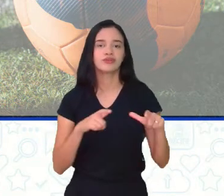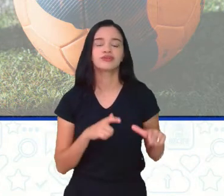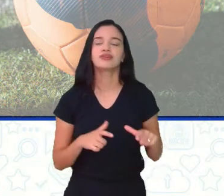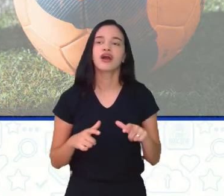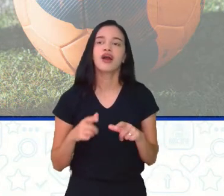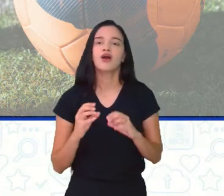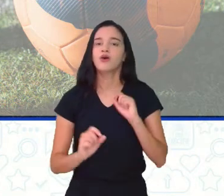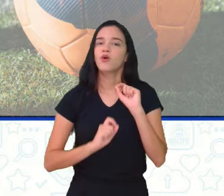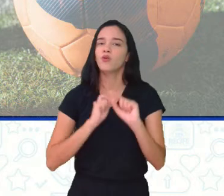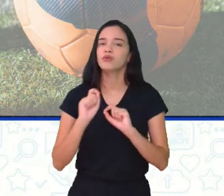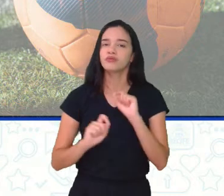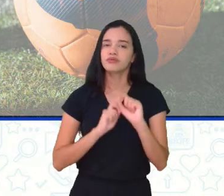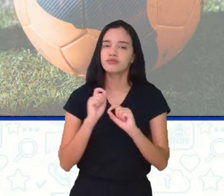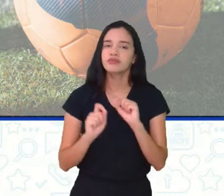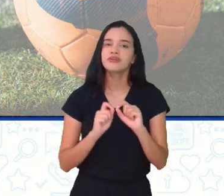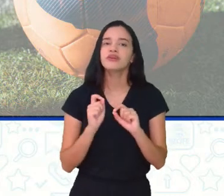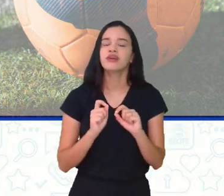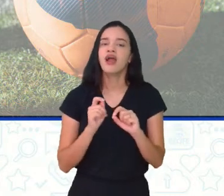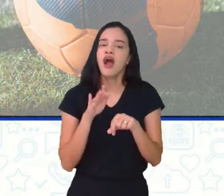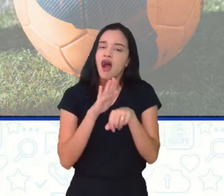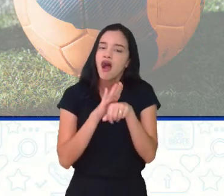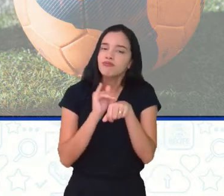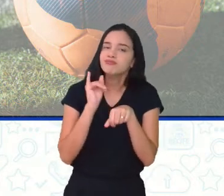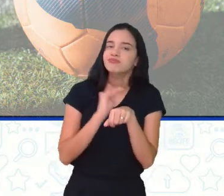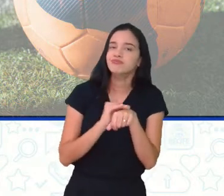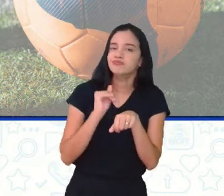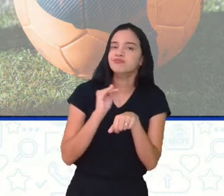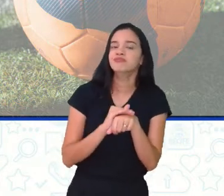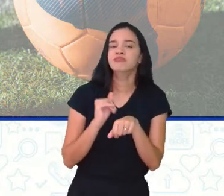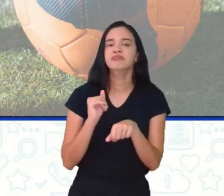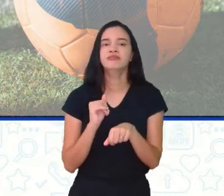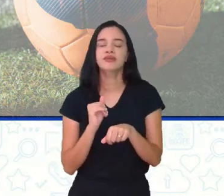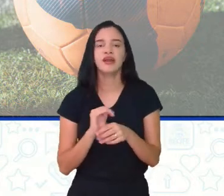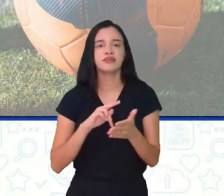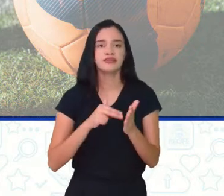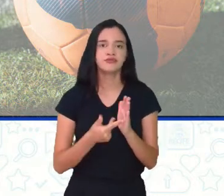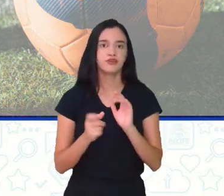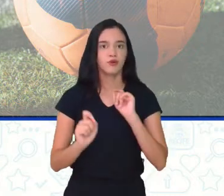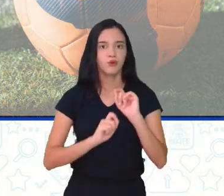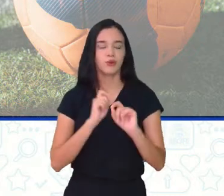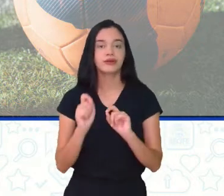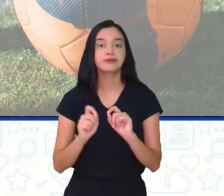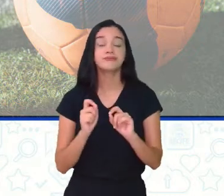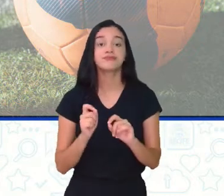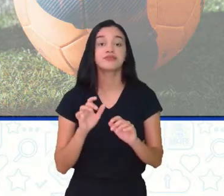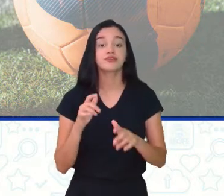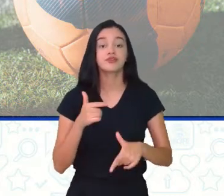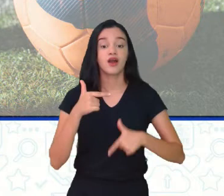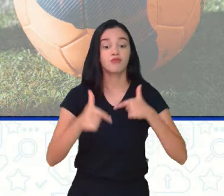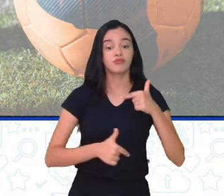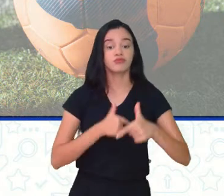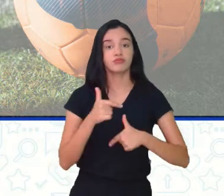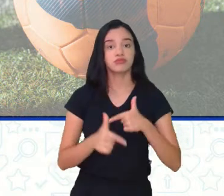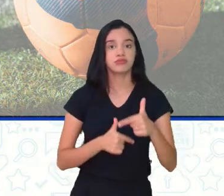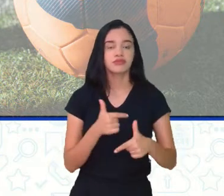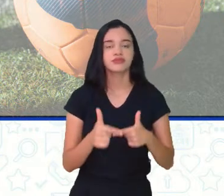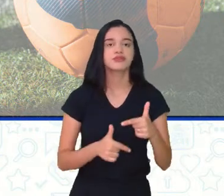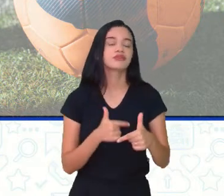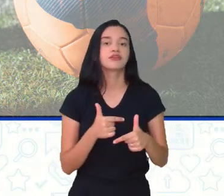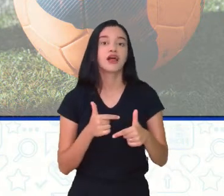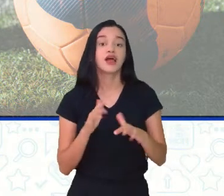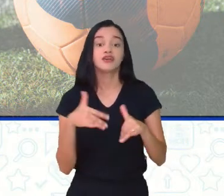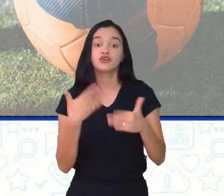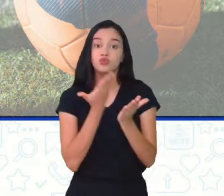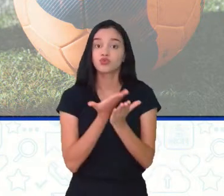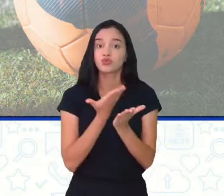mais atrelado a uma questão afetiva. Então, ou seja, quando a gente vai trabalhar lugar, é sempre aquela questão